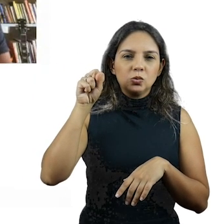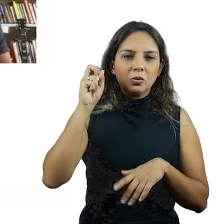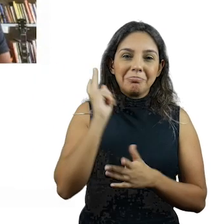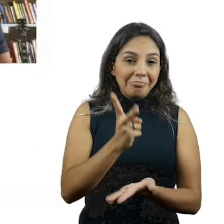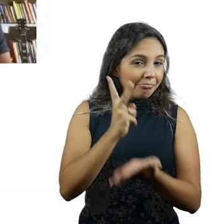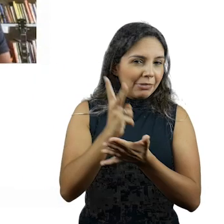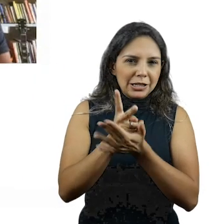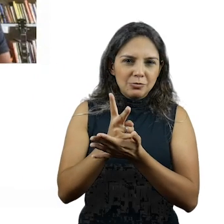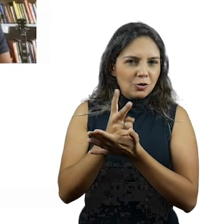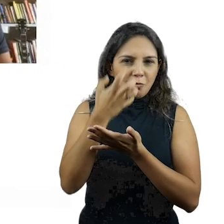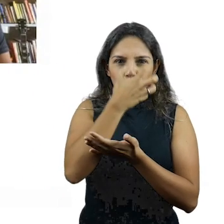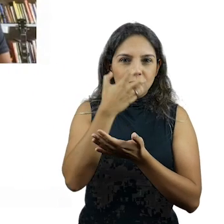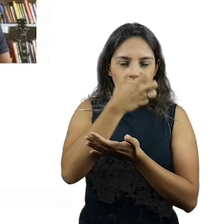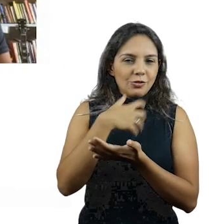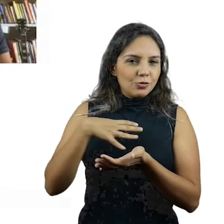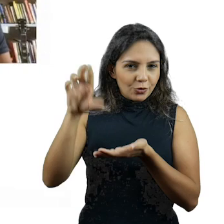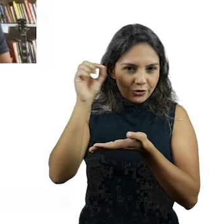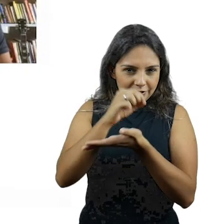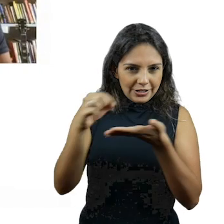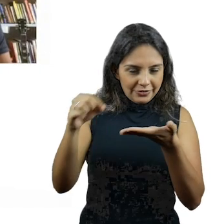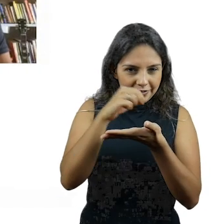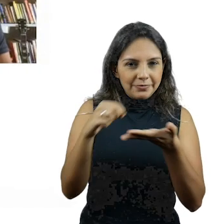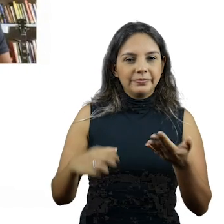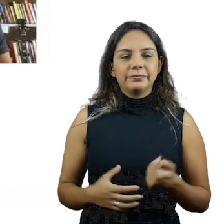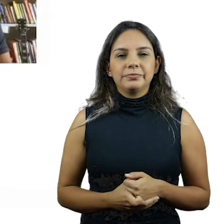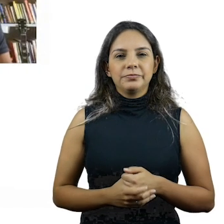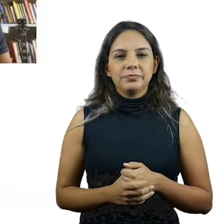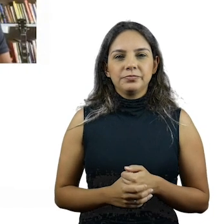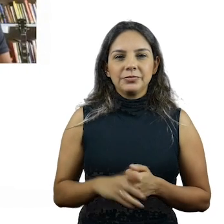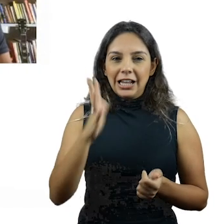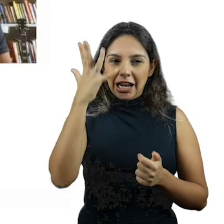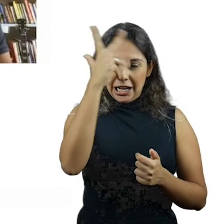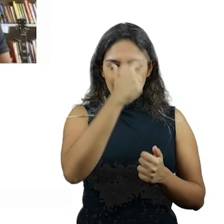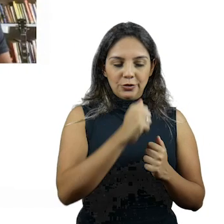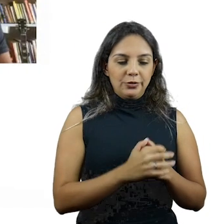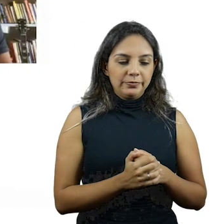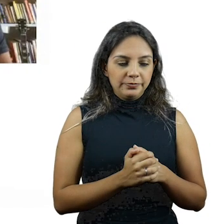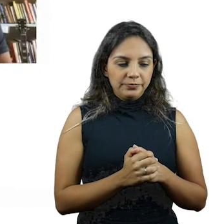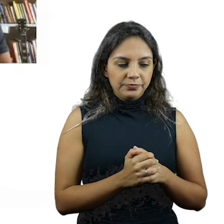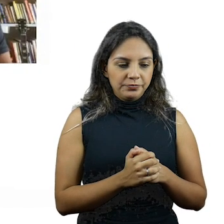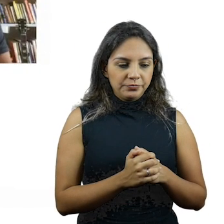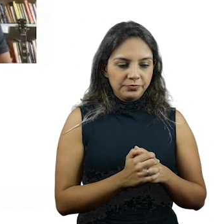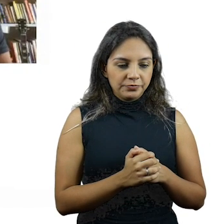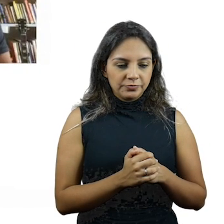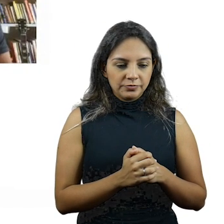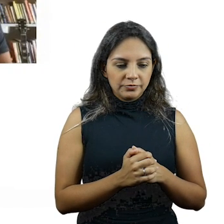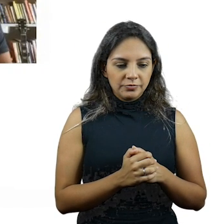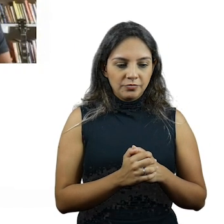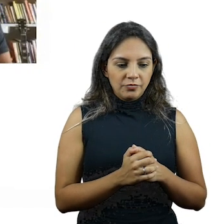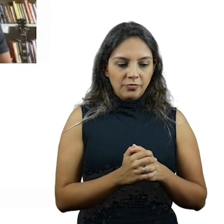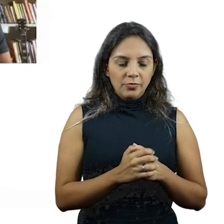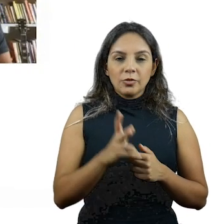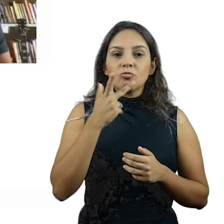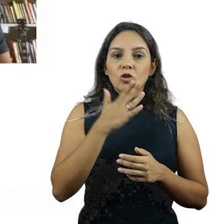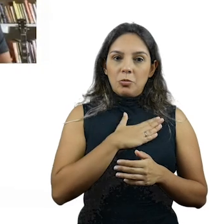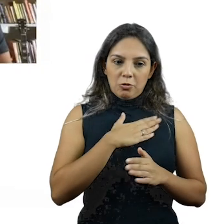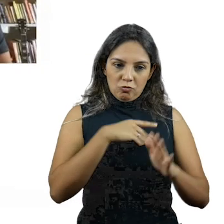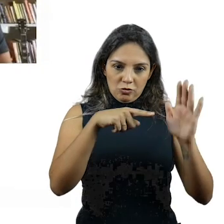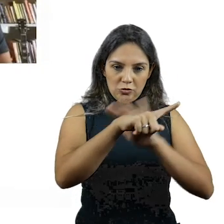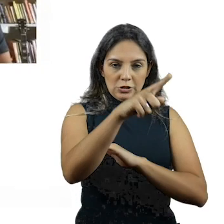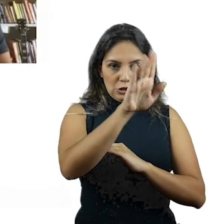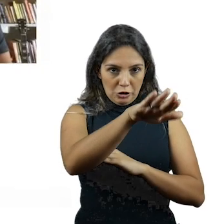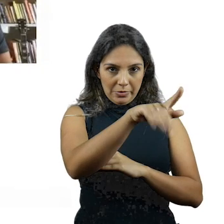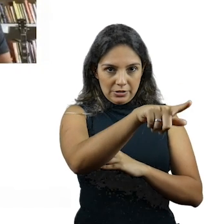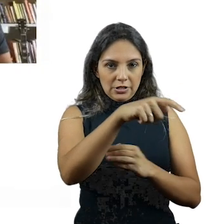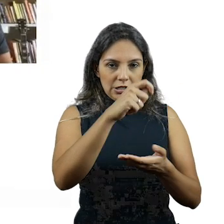né, pelo homem, esse disco. Realmente é lindo. Legal. Rodrigo, daqui a pouquinho eu vou te chamar para você falar do seu novo livro, tá? Eu